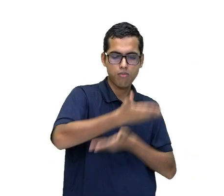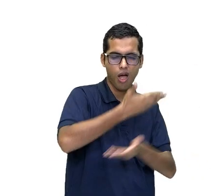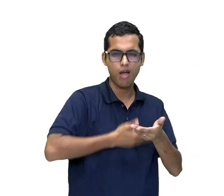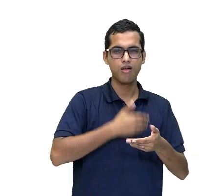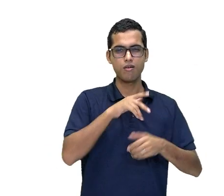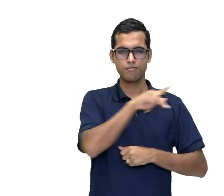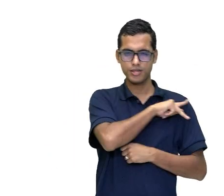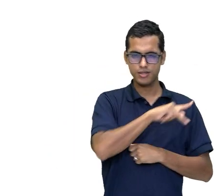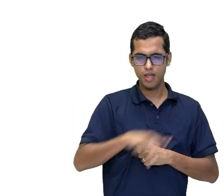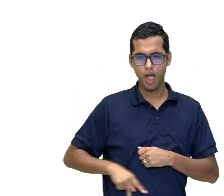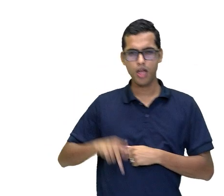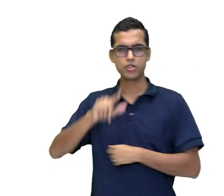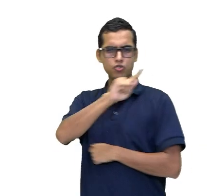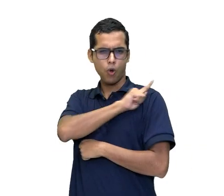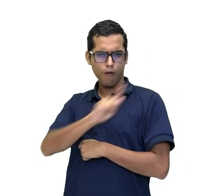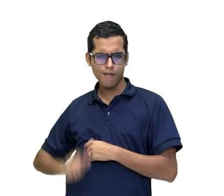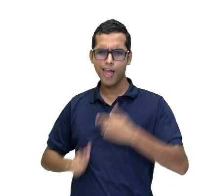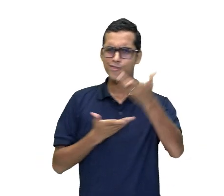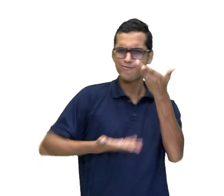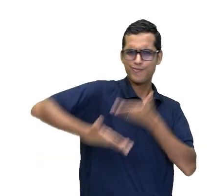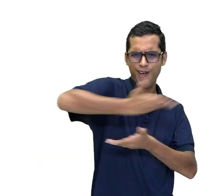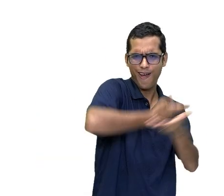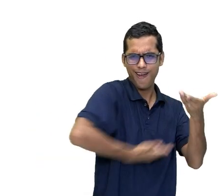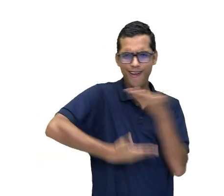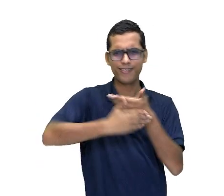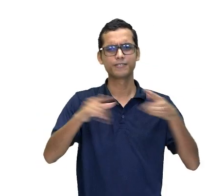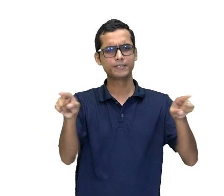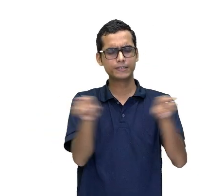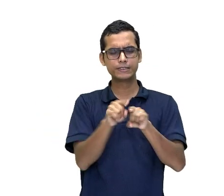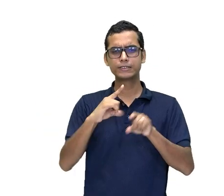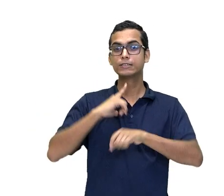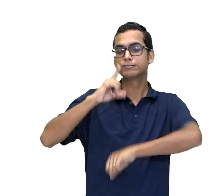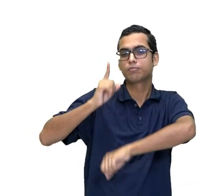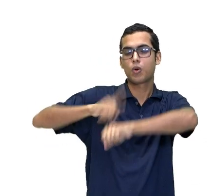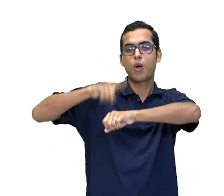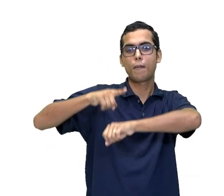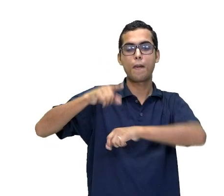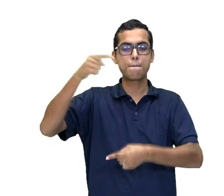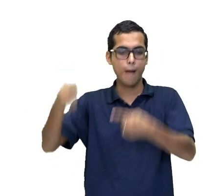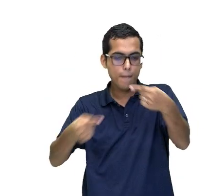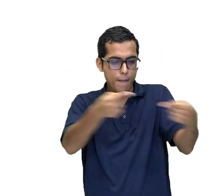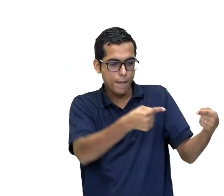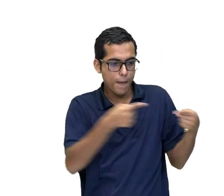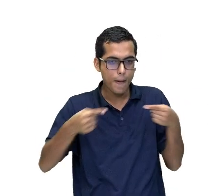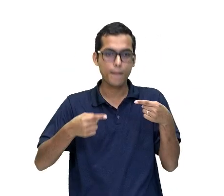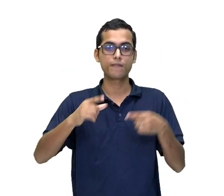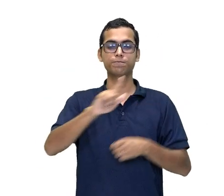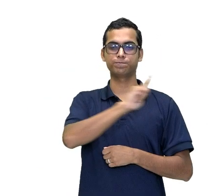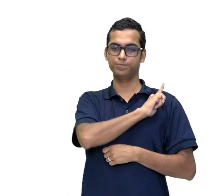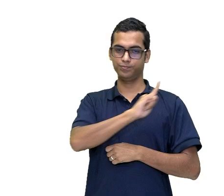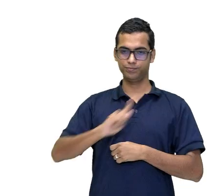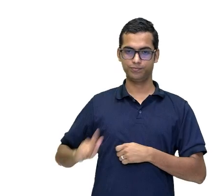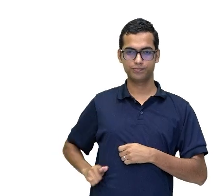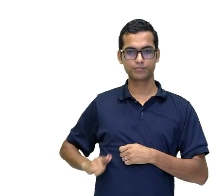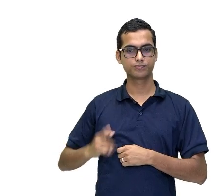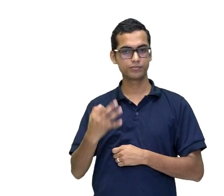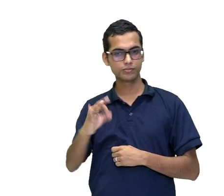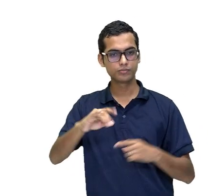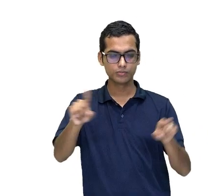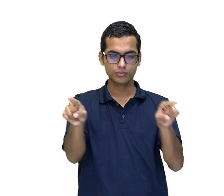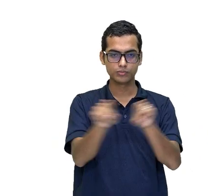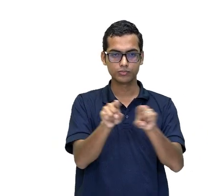já existia, a gente vai chamar naquele momento de política dos governadores. E no